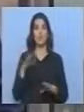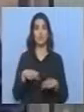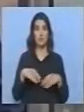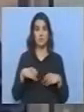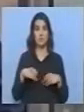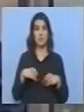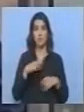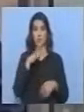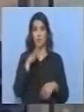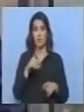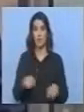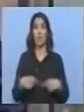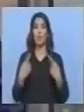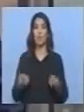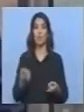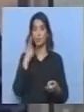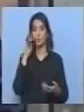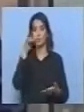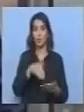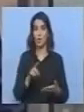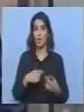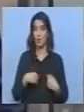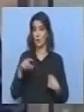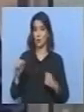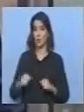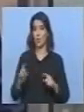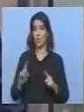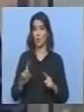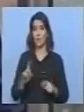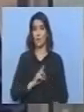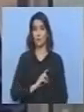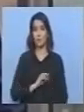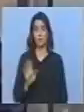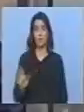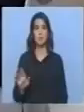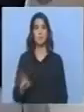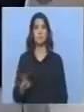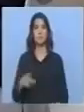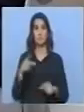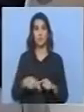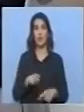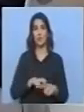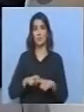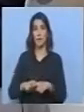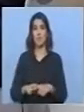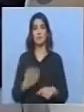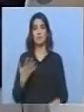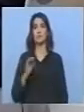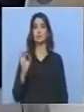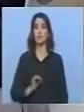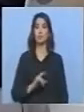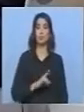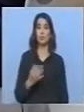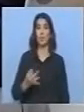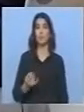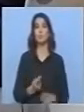claro que não é depois de conhecer os resultados, eu discordei também, pessoalmente, da questão do corte de vaga dos 5% em Lisboa e